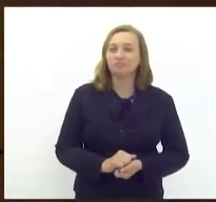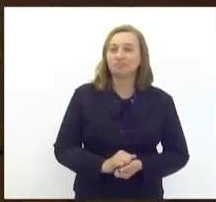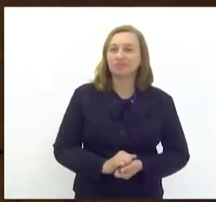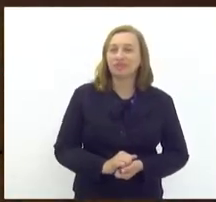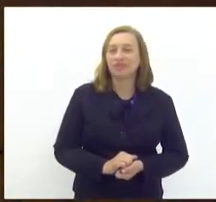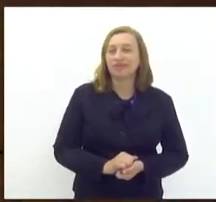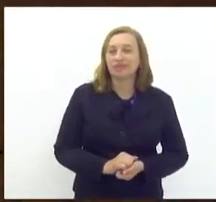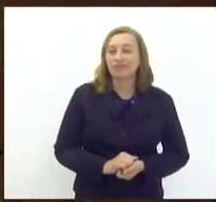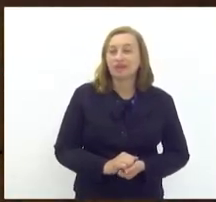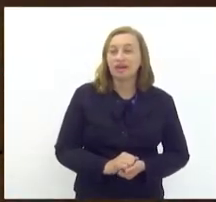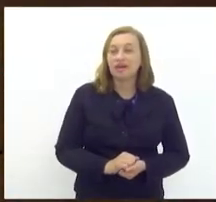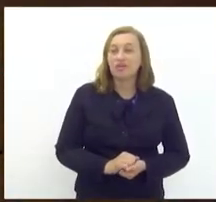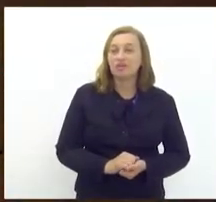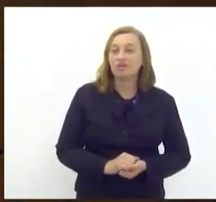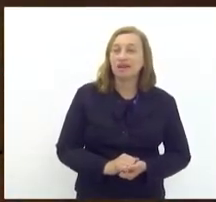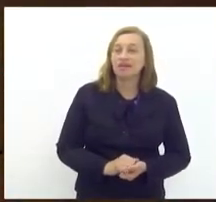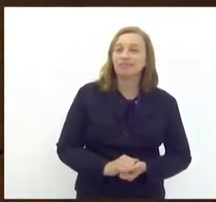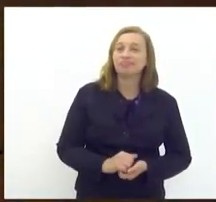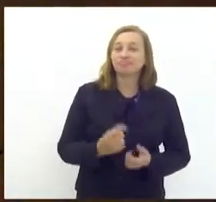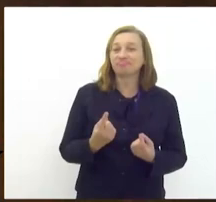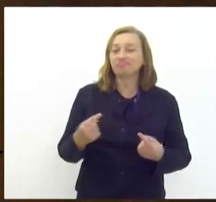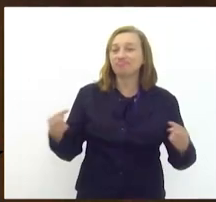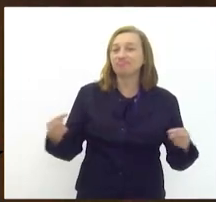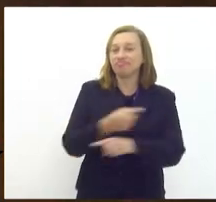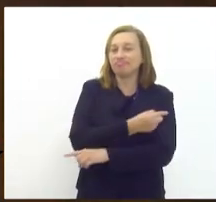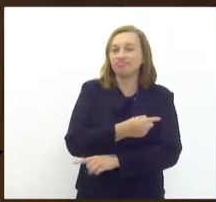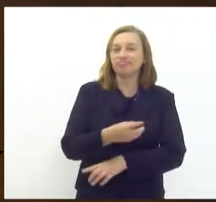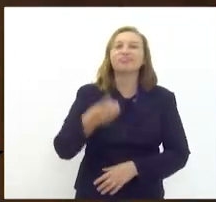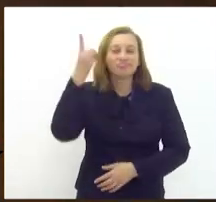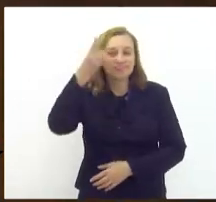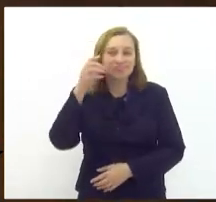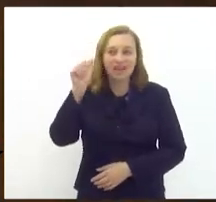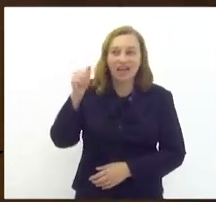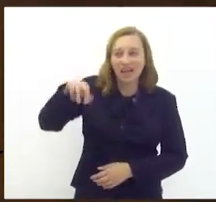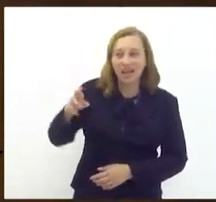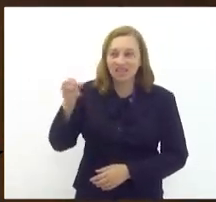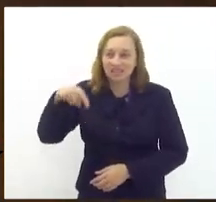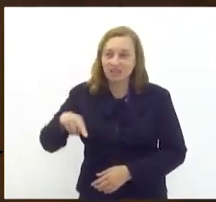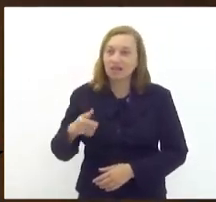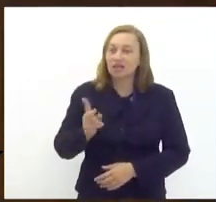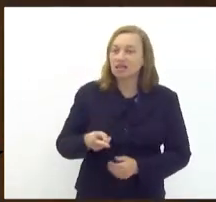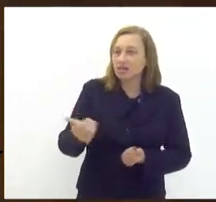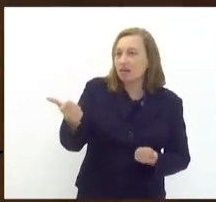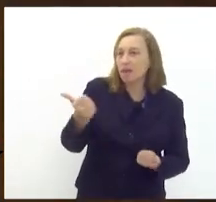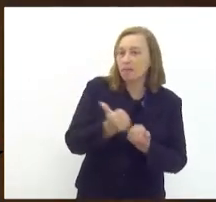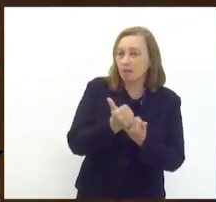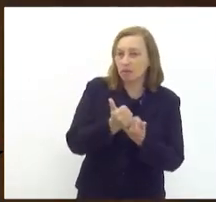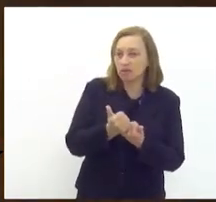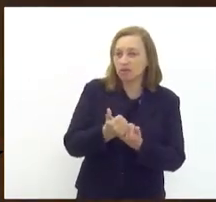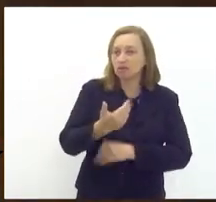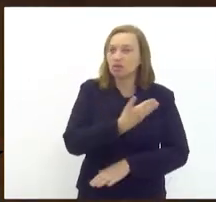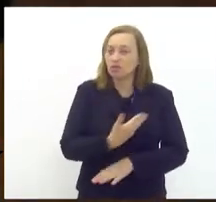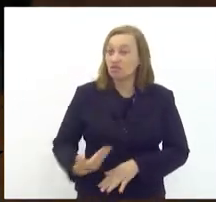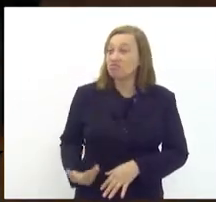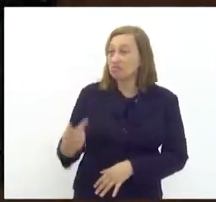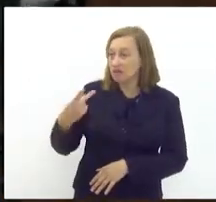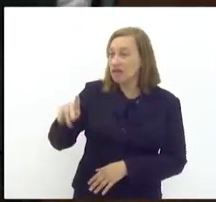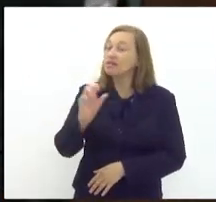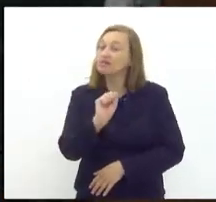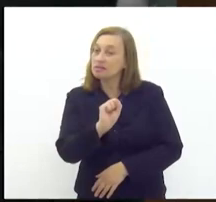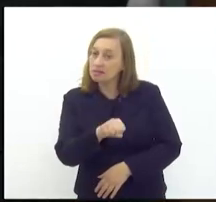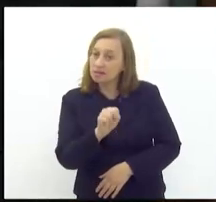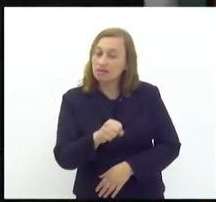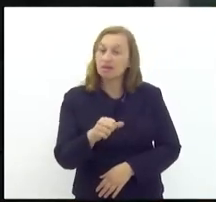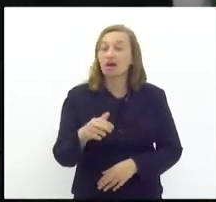que discordando o nome do deputado Anderson é o prefeito sempre apoia as mulheres no governo dele sim nós temos aqui